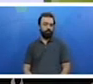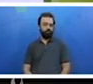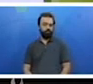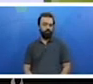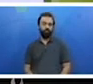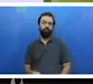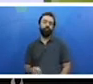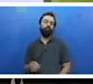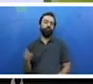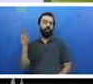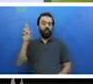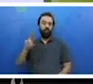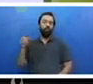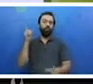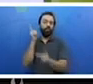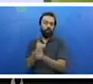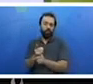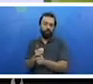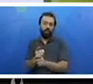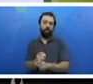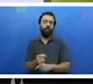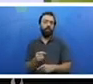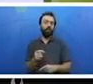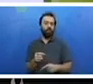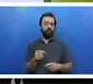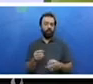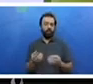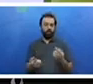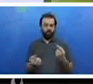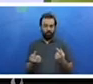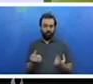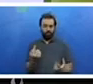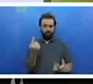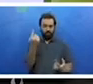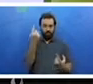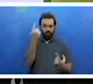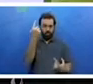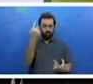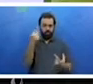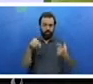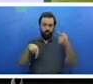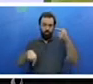grandezas diretamente proporcionais, que a gente vai definir daqui a pouco.